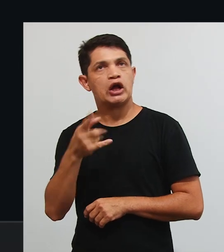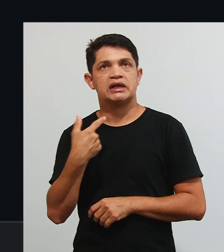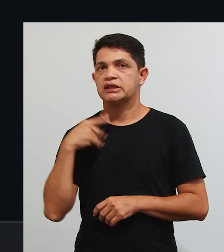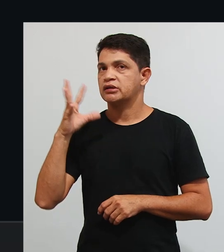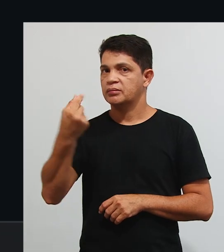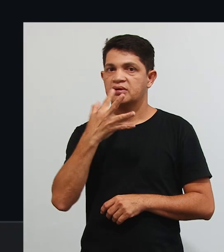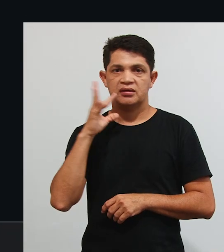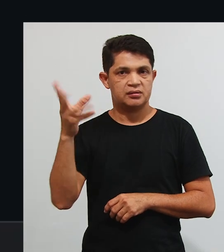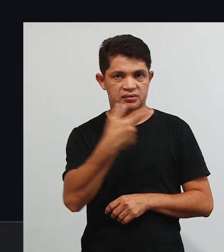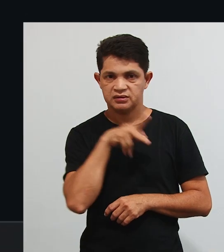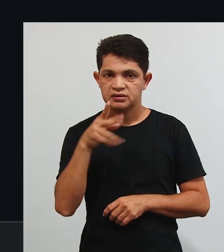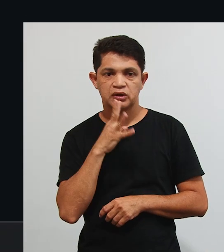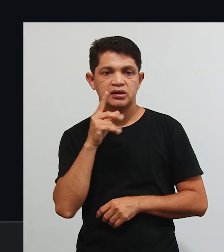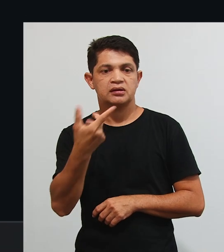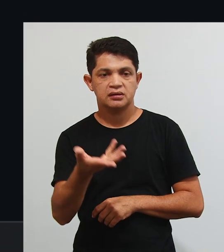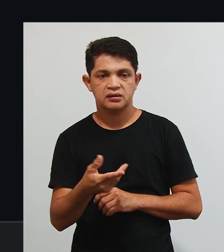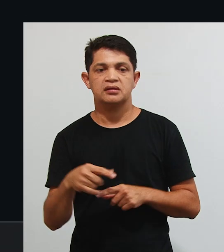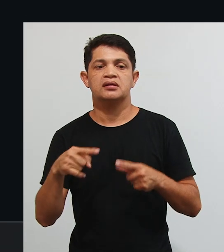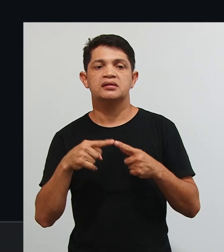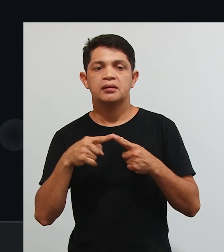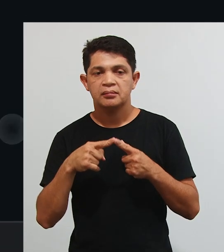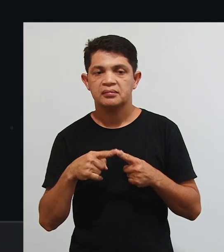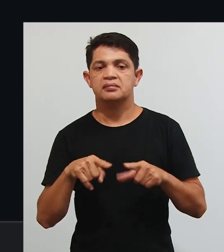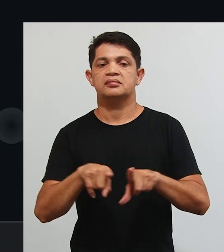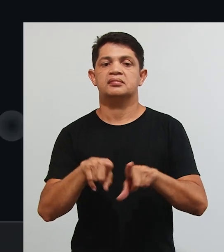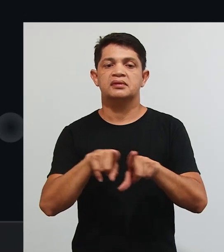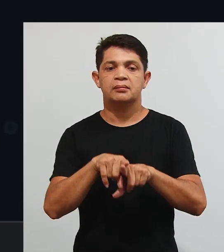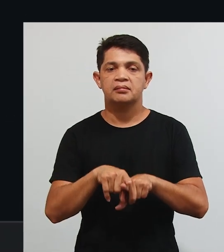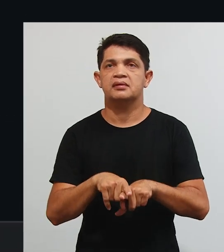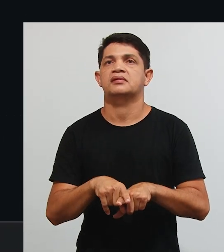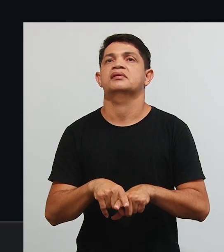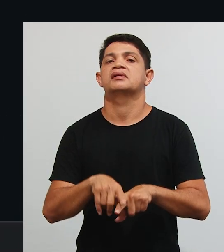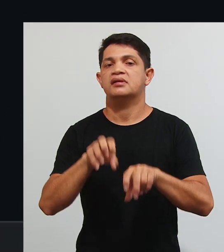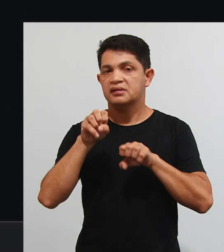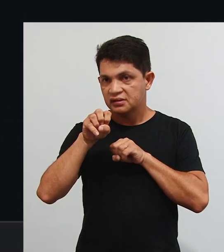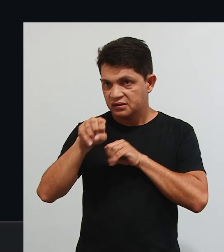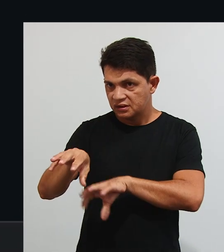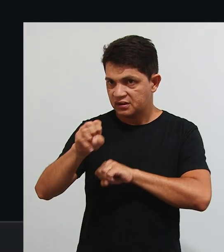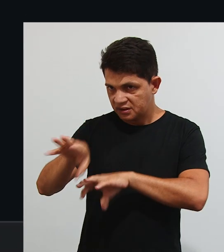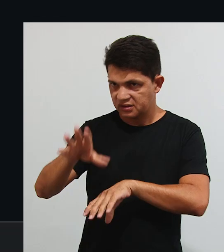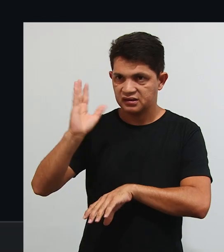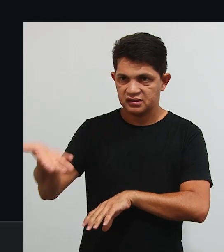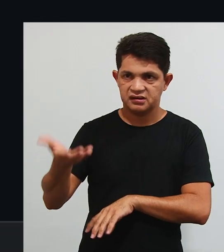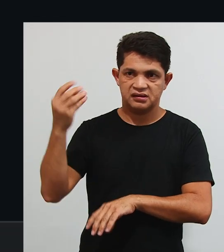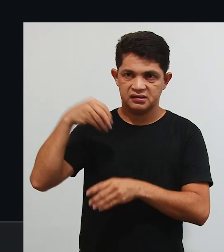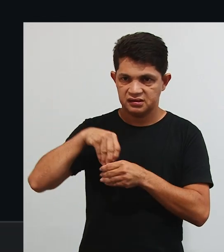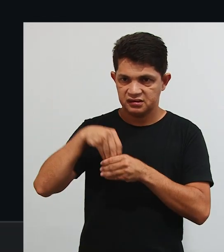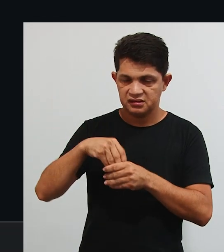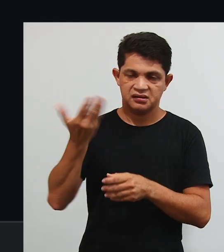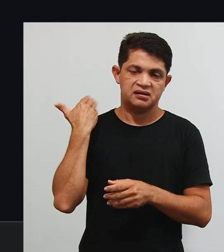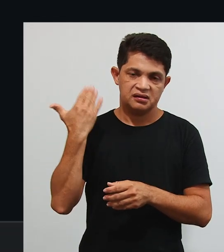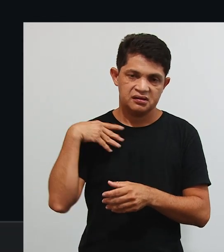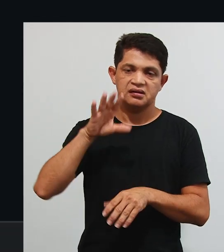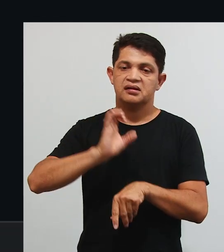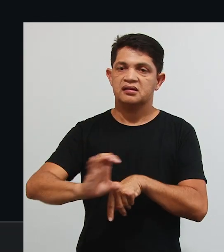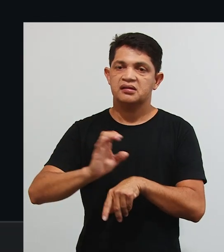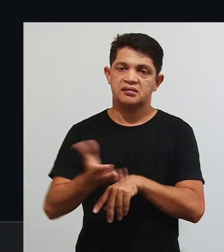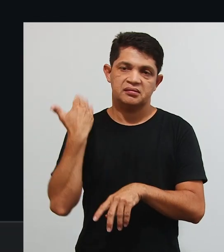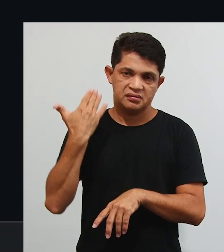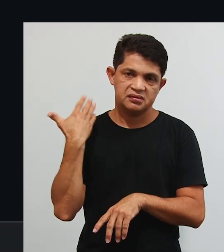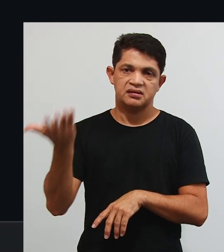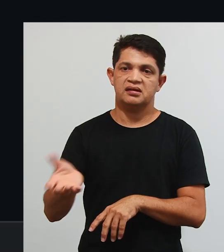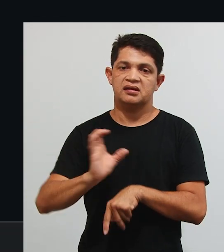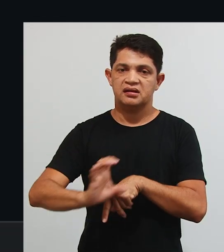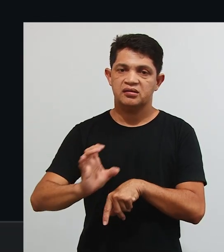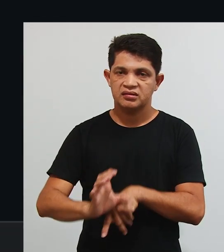essa pessoinha, com certeza, que é a professora Rosa. A professora Rosa que já esteve na coordenação de curso